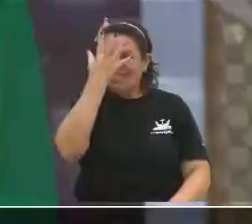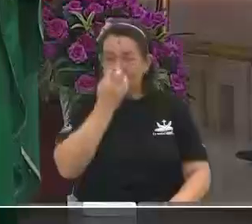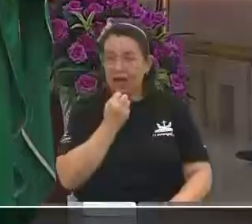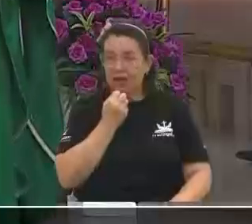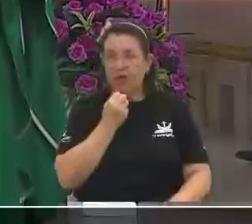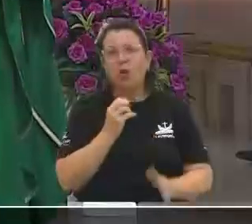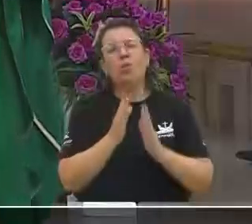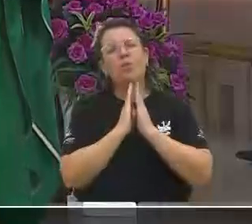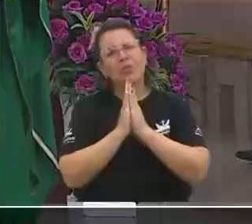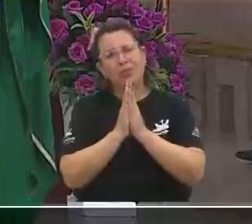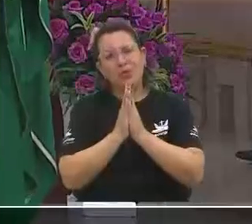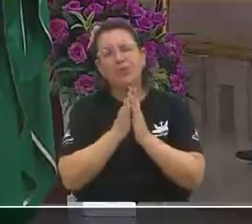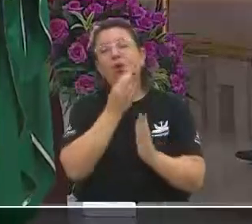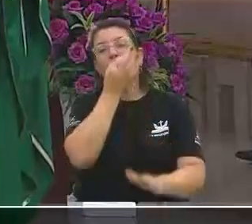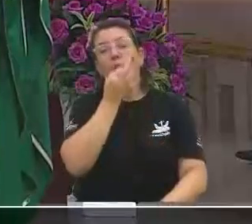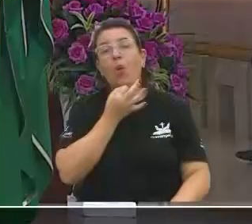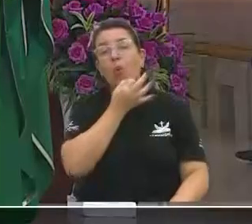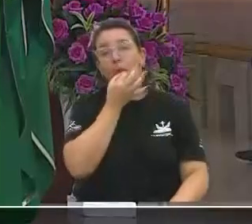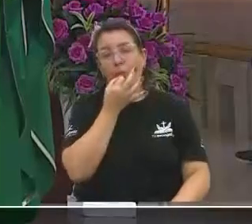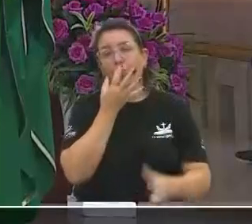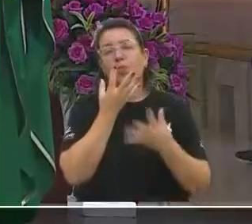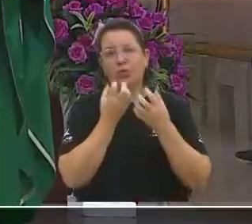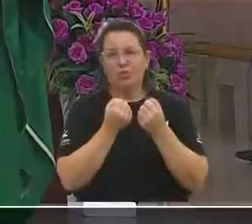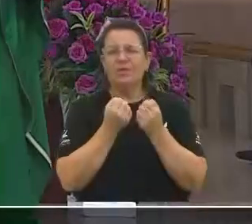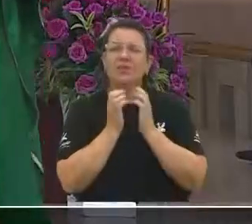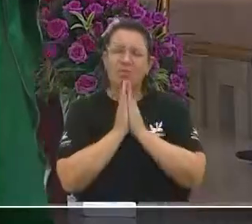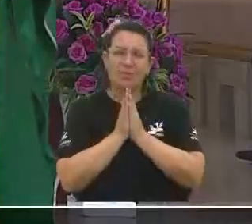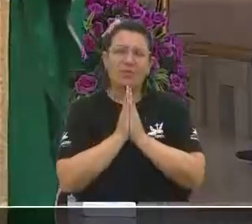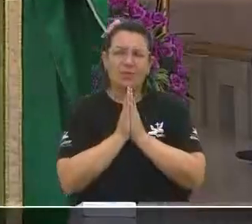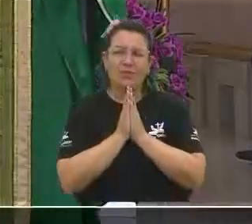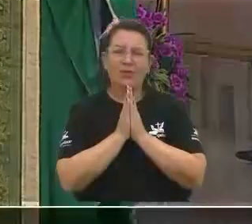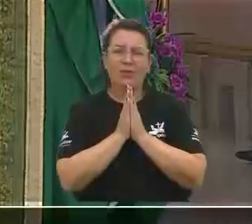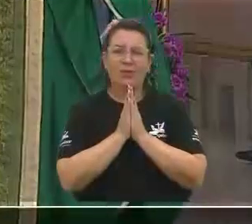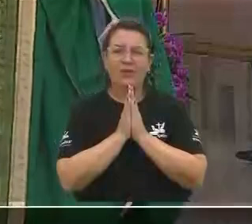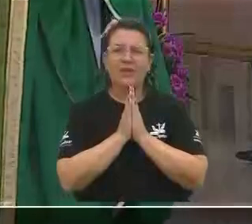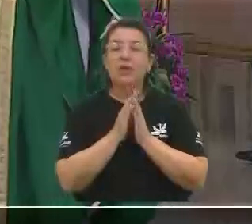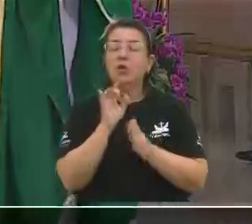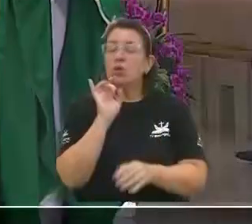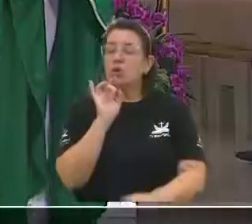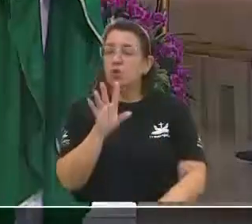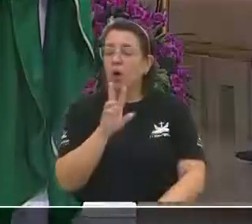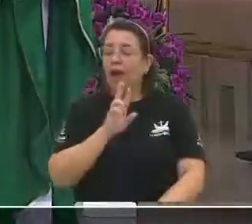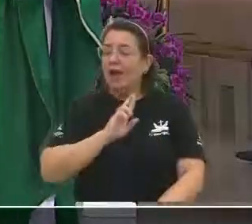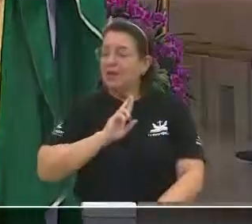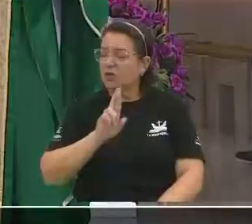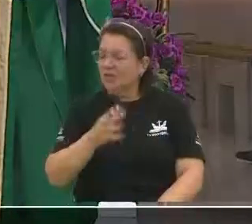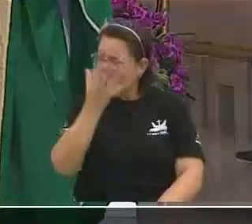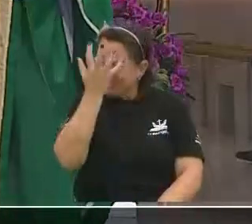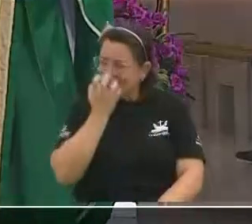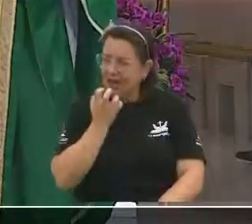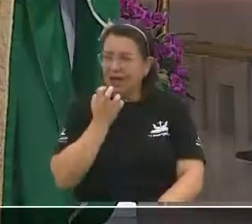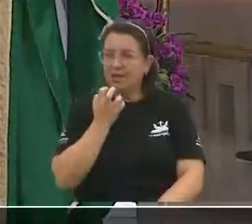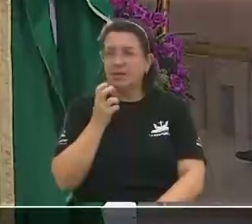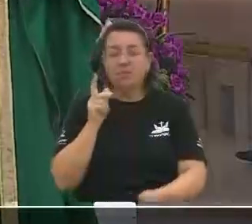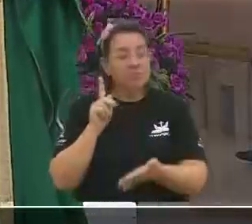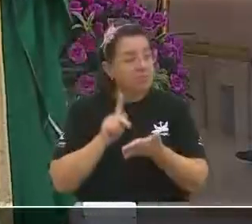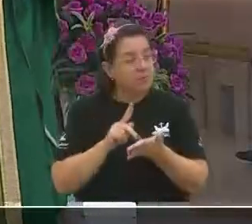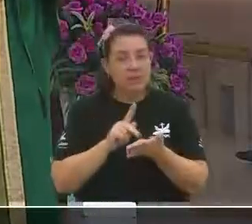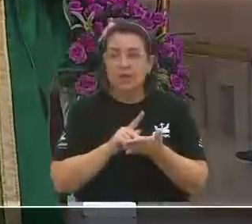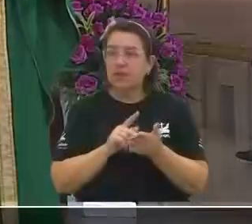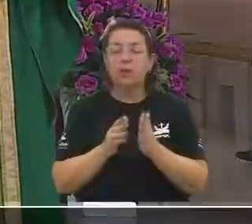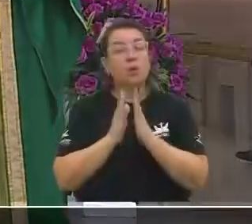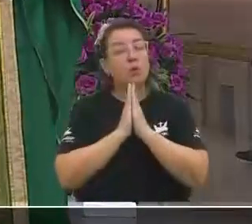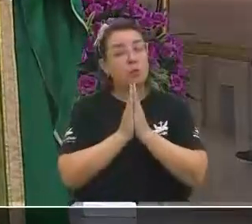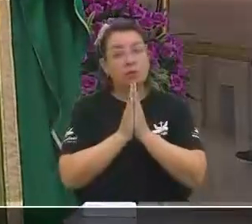Não deixe de comungar se não for por razões muito sérias Não